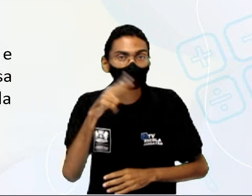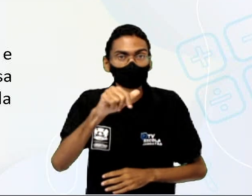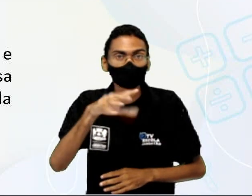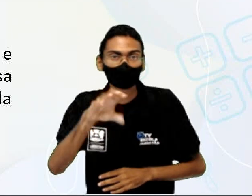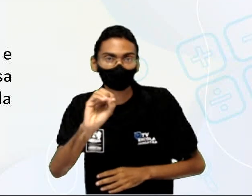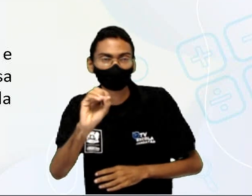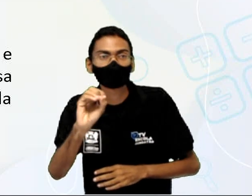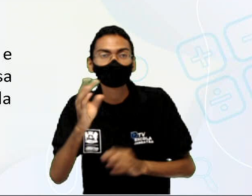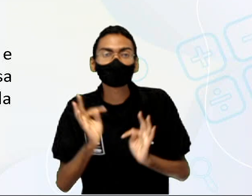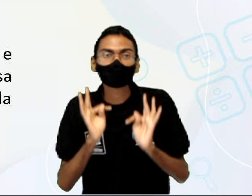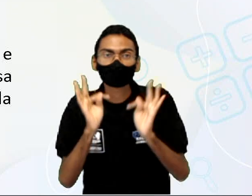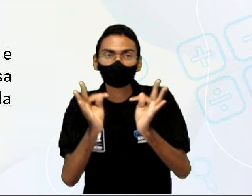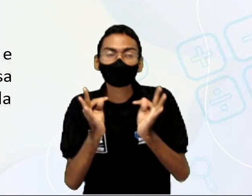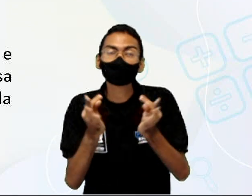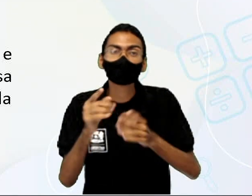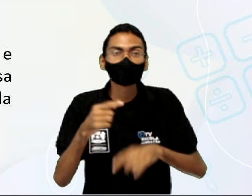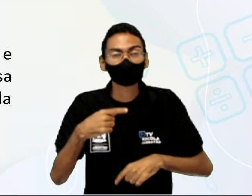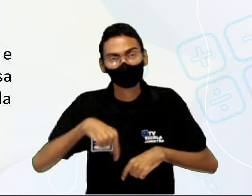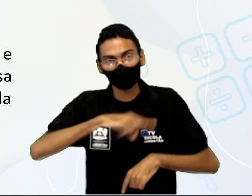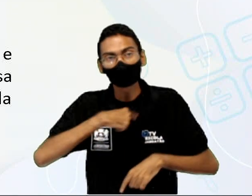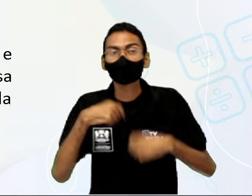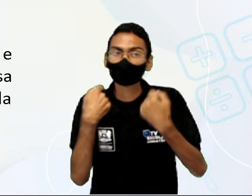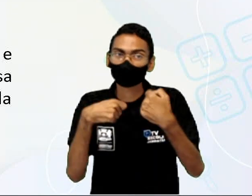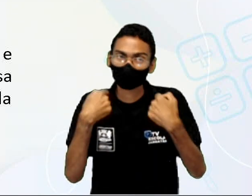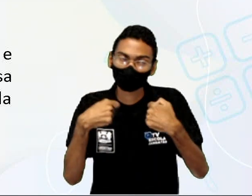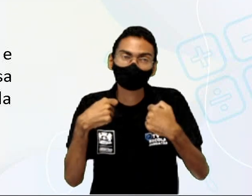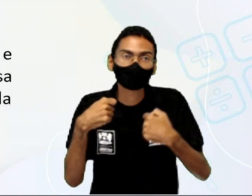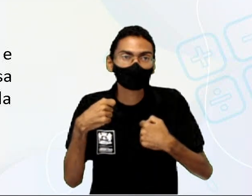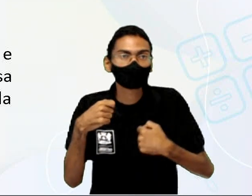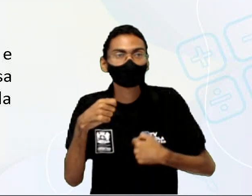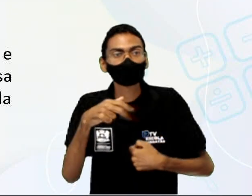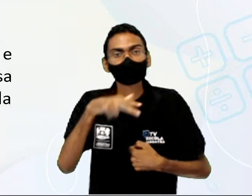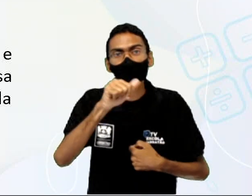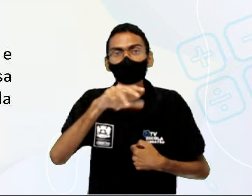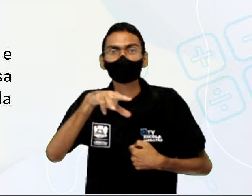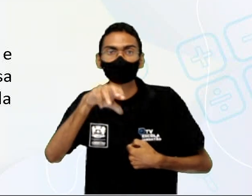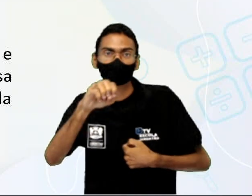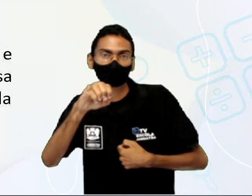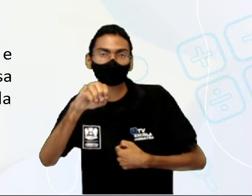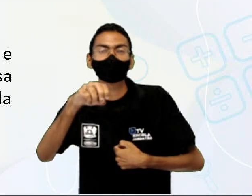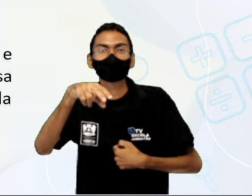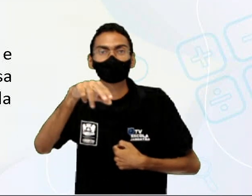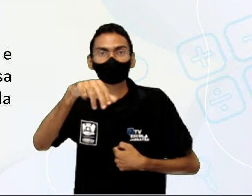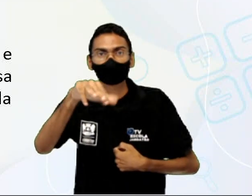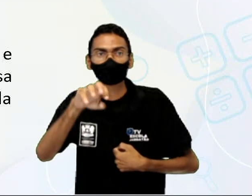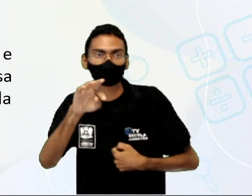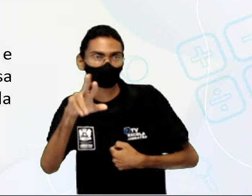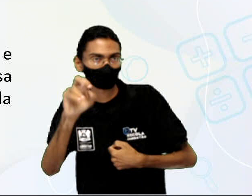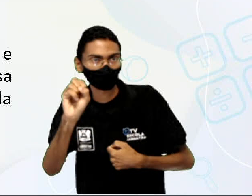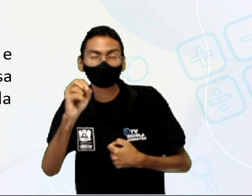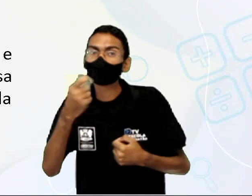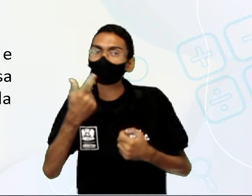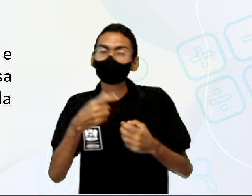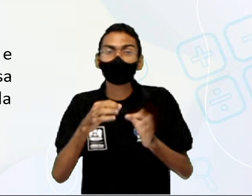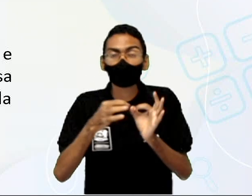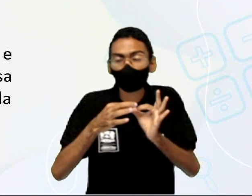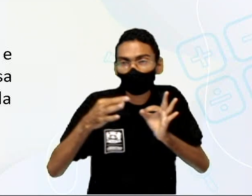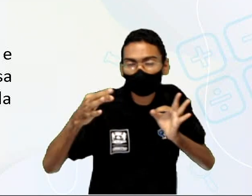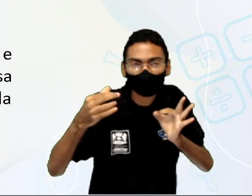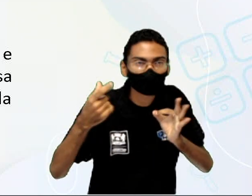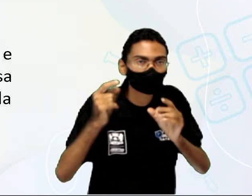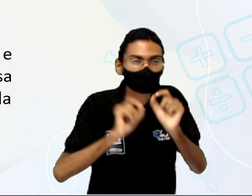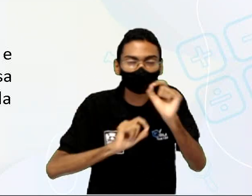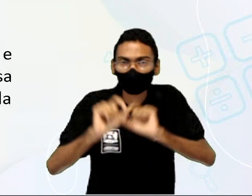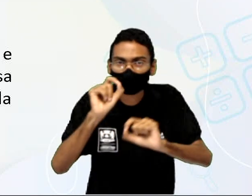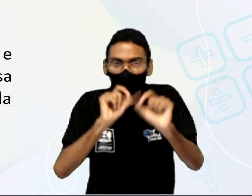é o nanômetro. Nanômetro é a unidade de comprimento equivalente à bilionésima parte de um